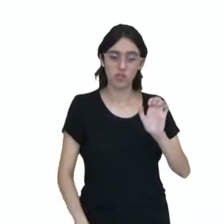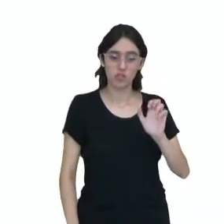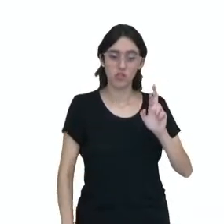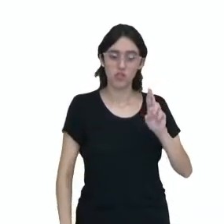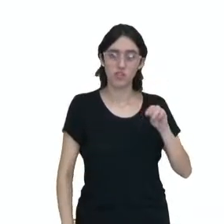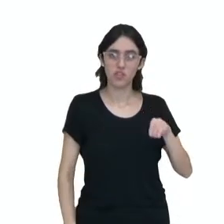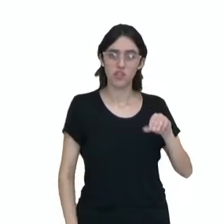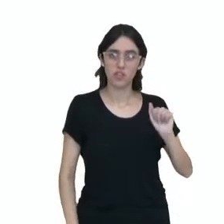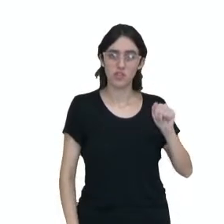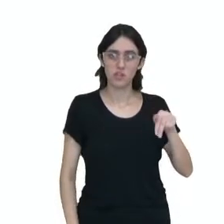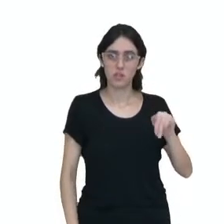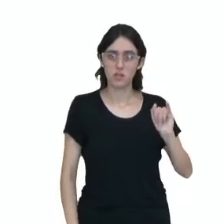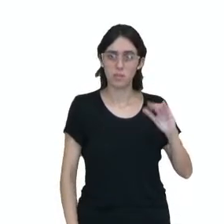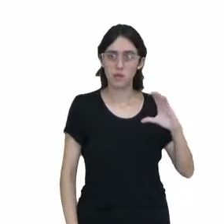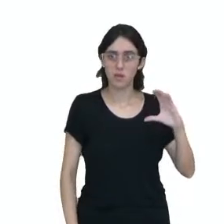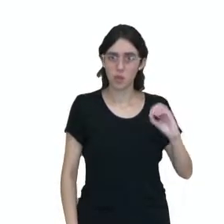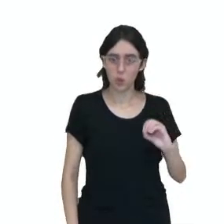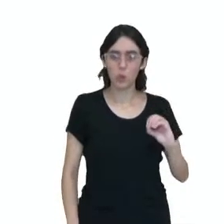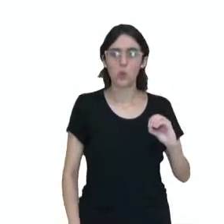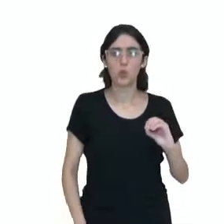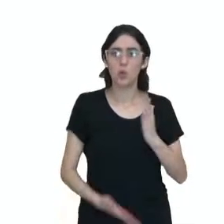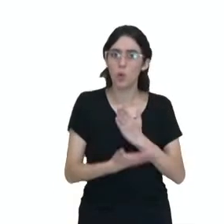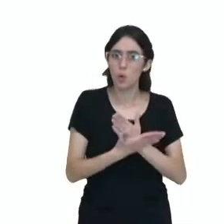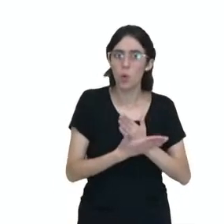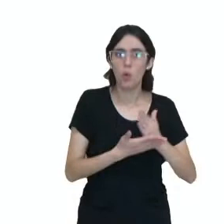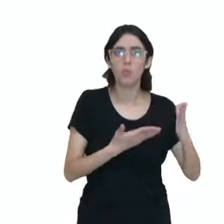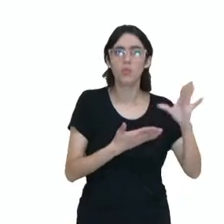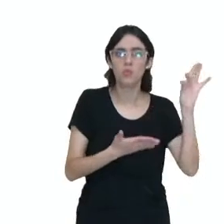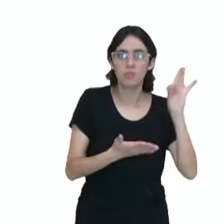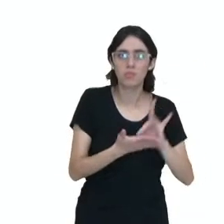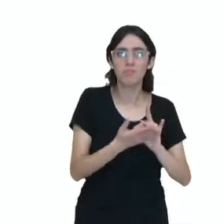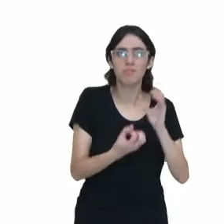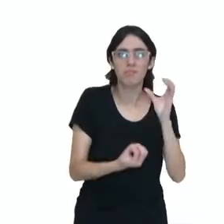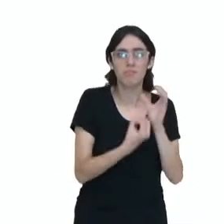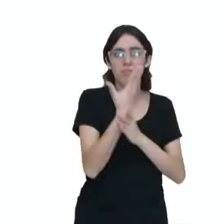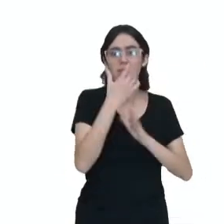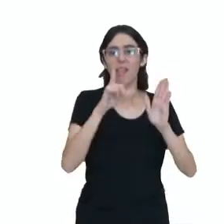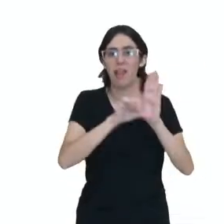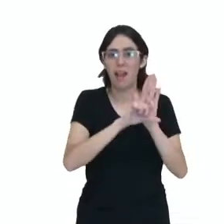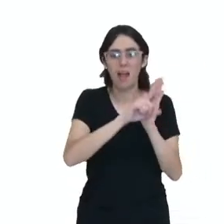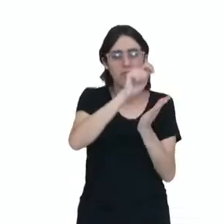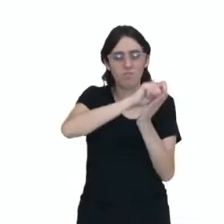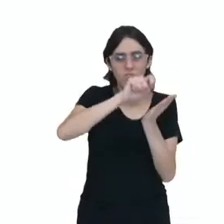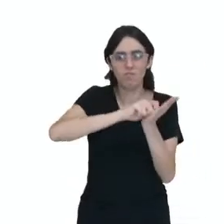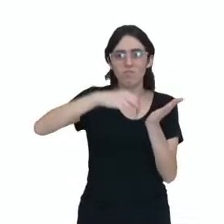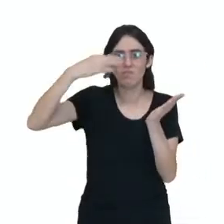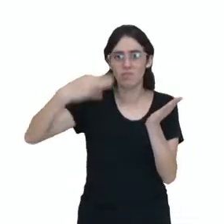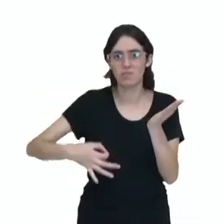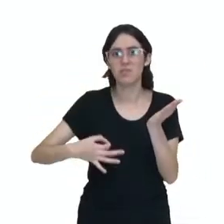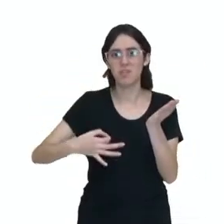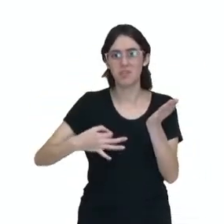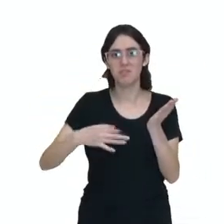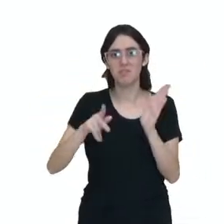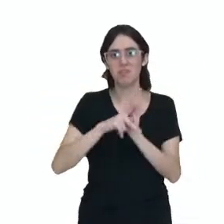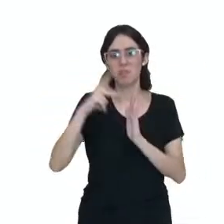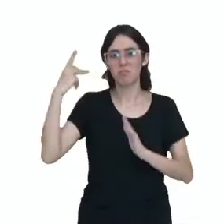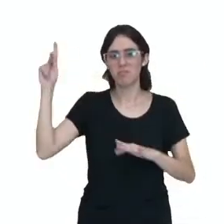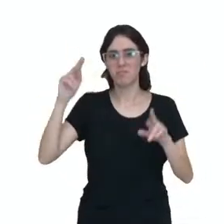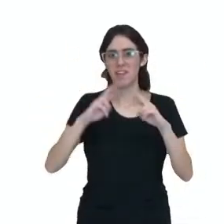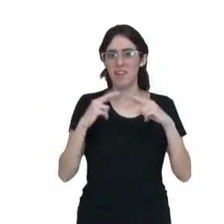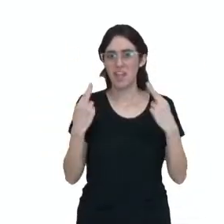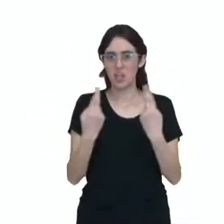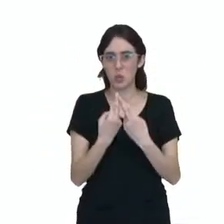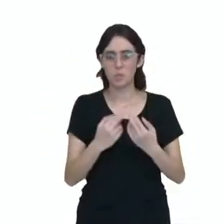visigodo, instaurou as leis escritas romanas num reino germânico. Por